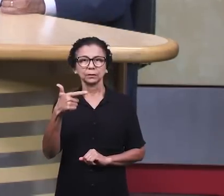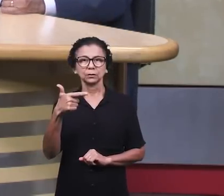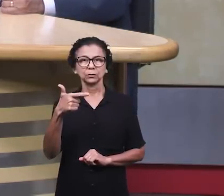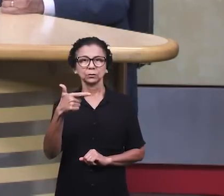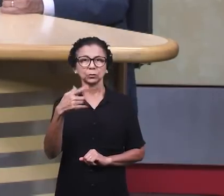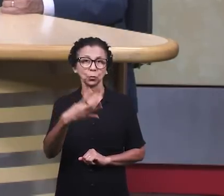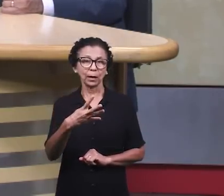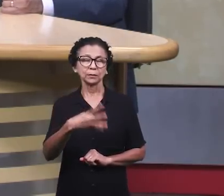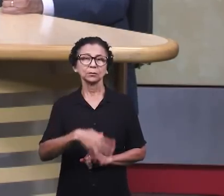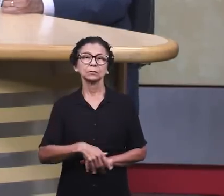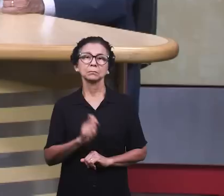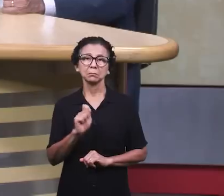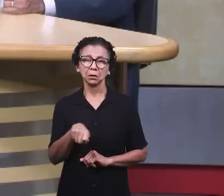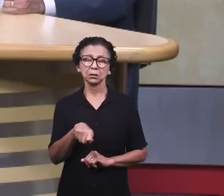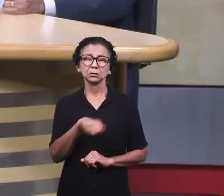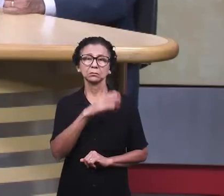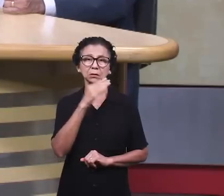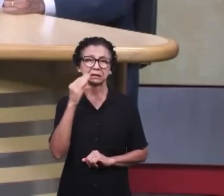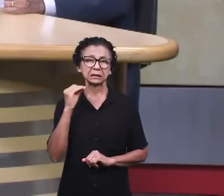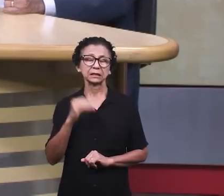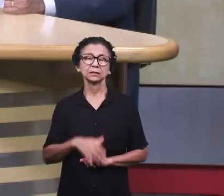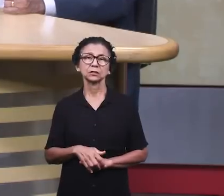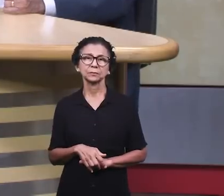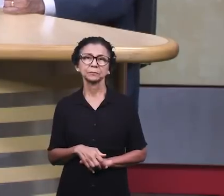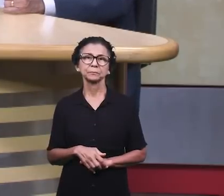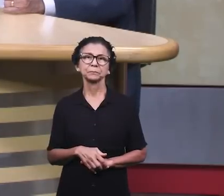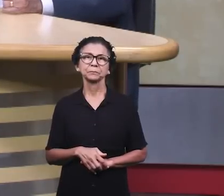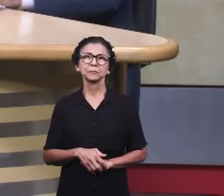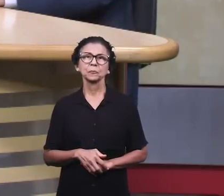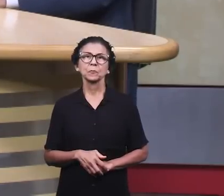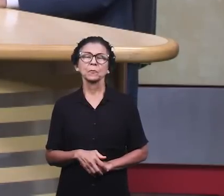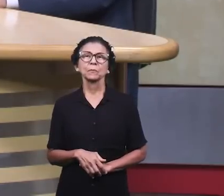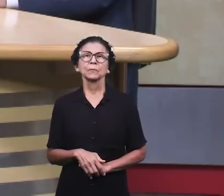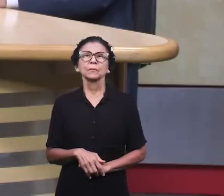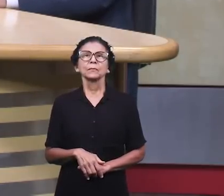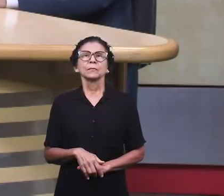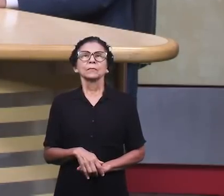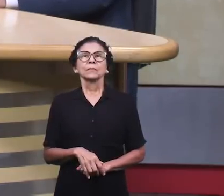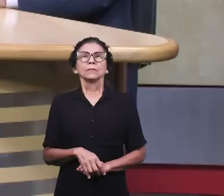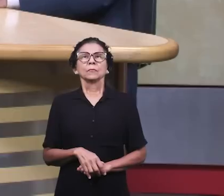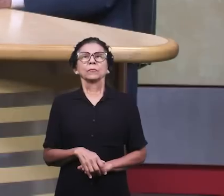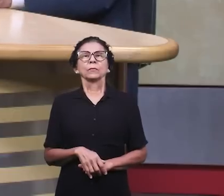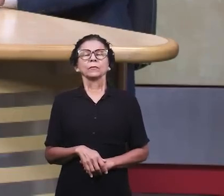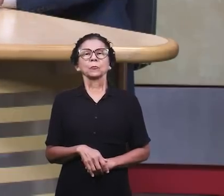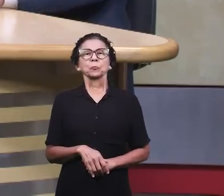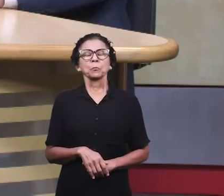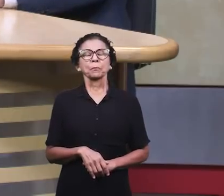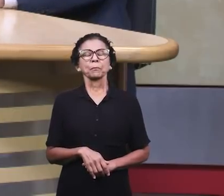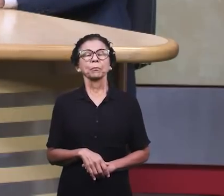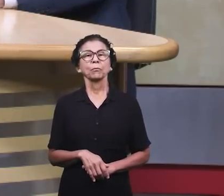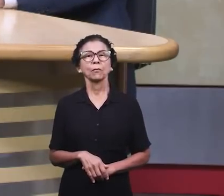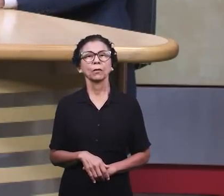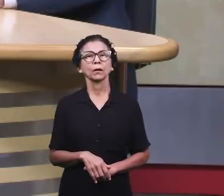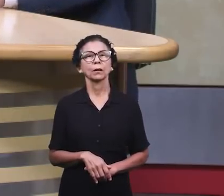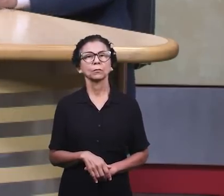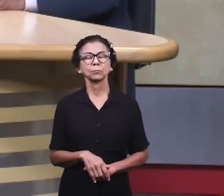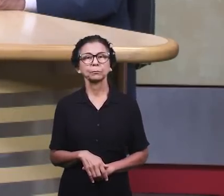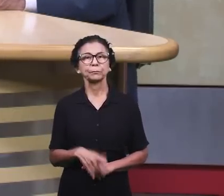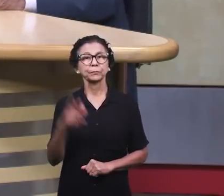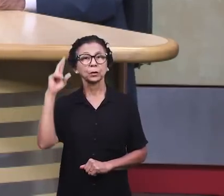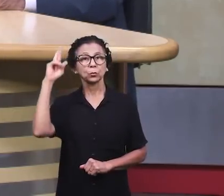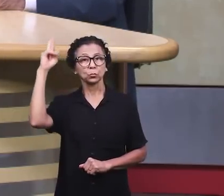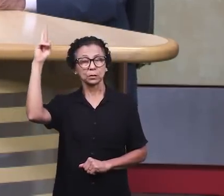a nossa experiência é que aquilo ali é que está certo. Porque foi revelação.